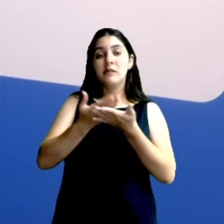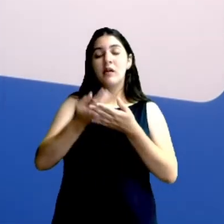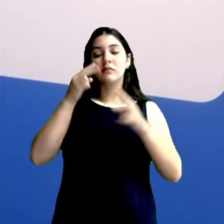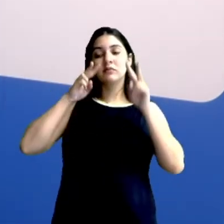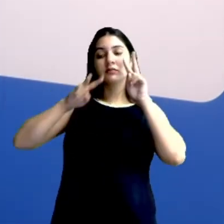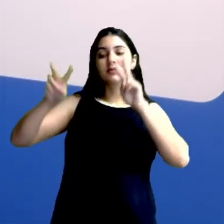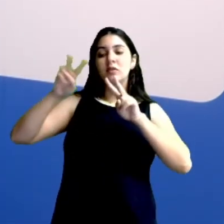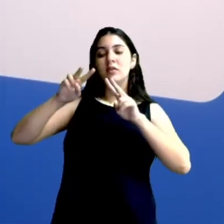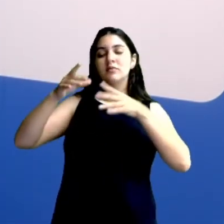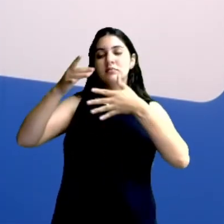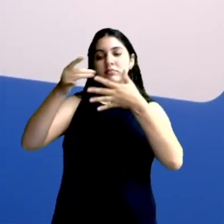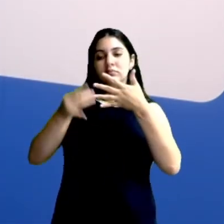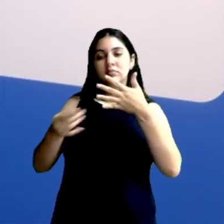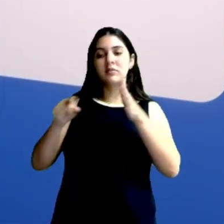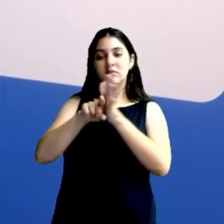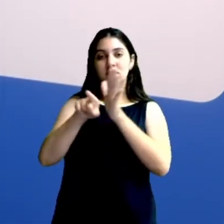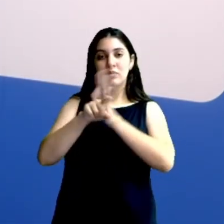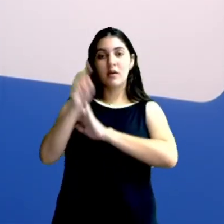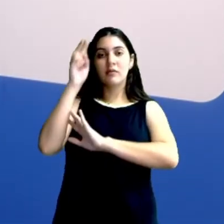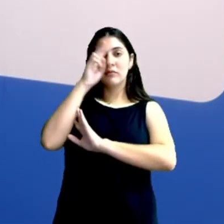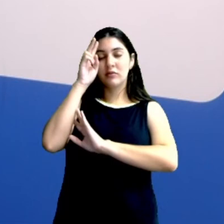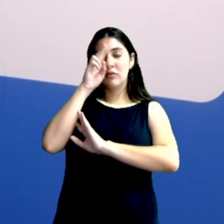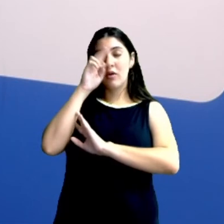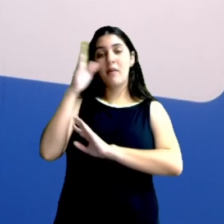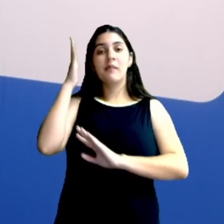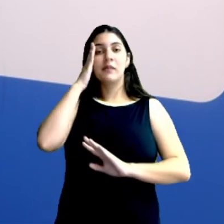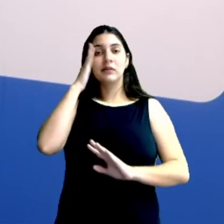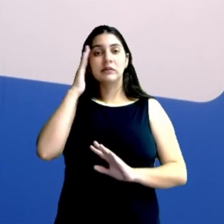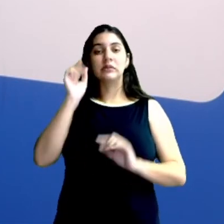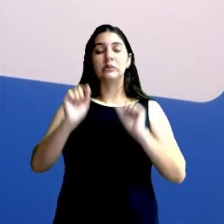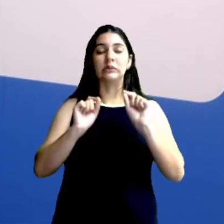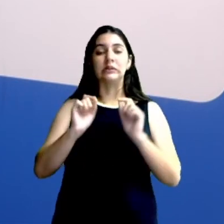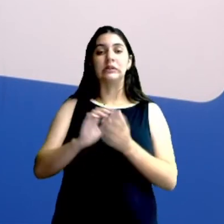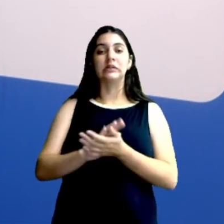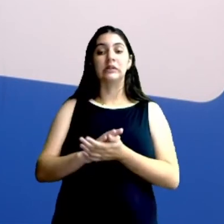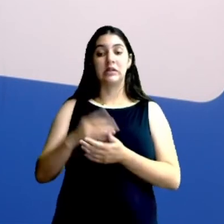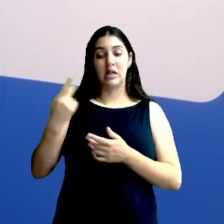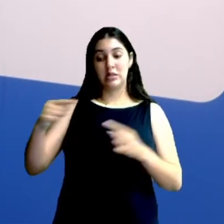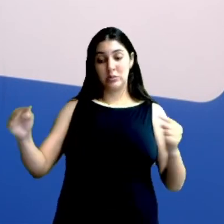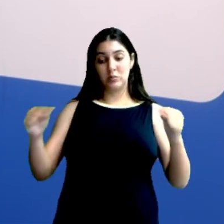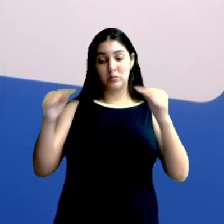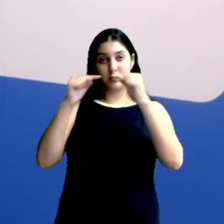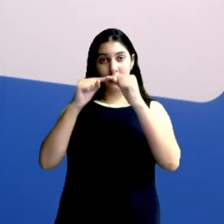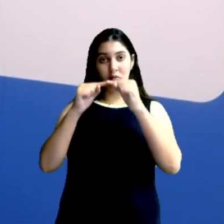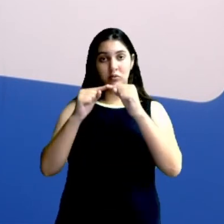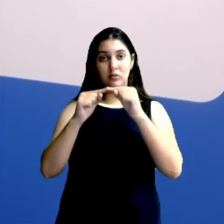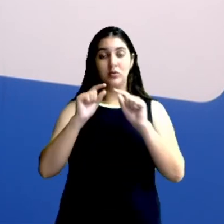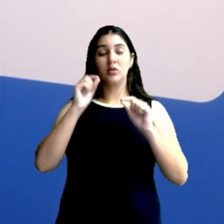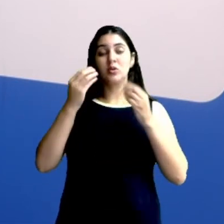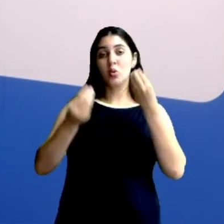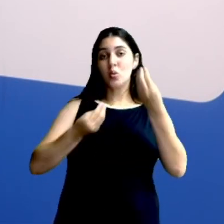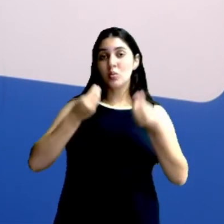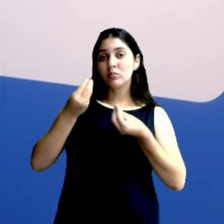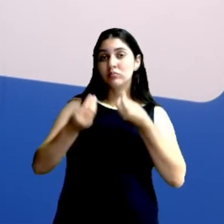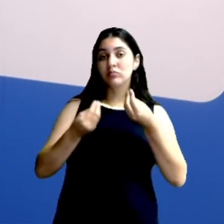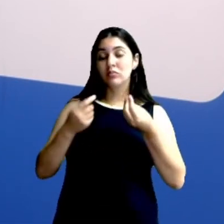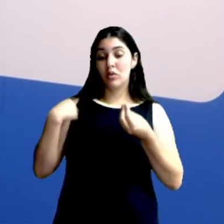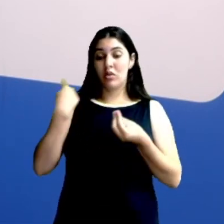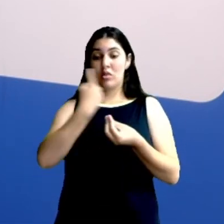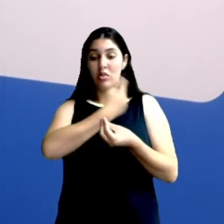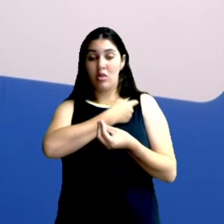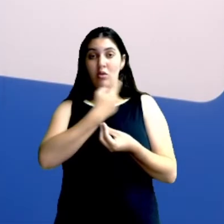ver mais essas questões históricas para entender esse ponto, de que maneira